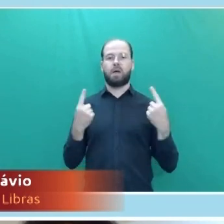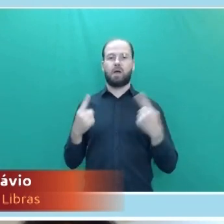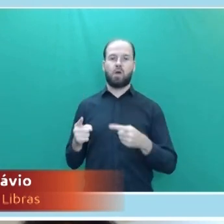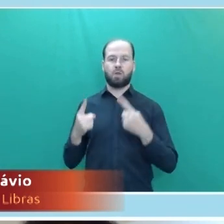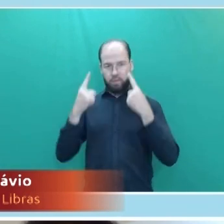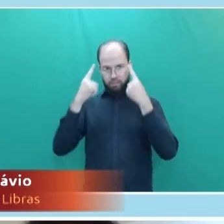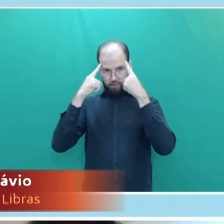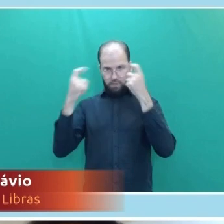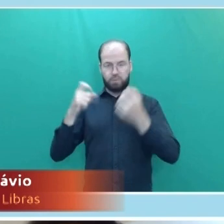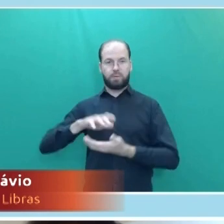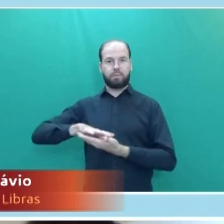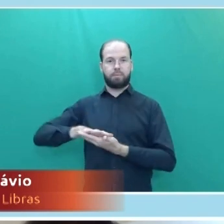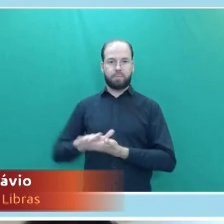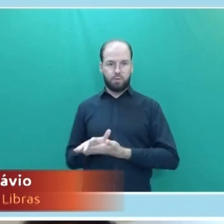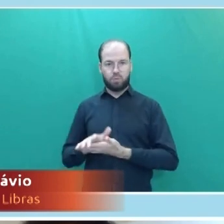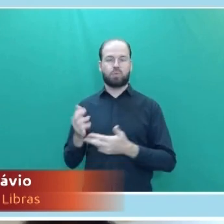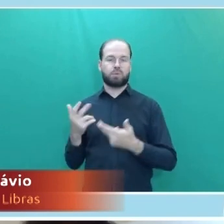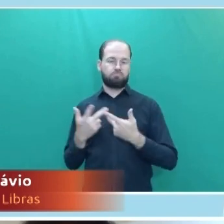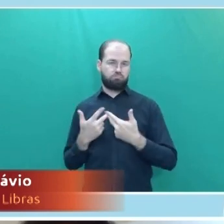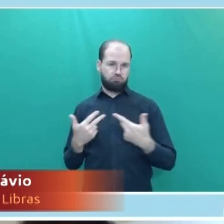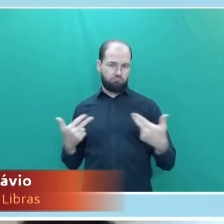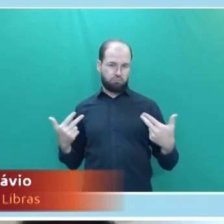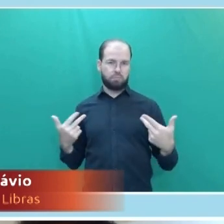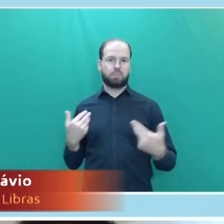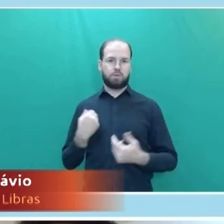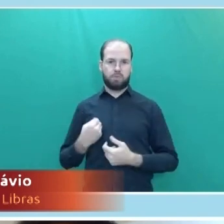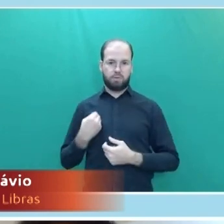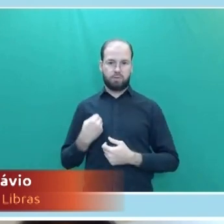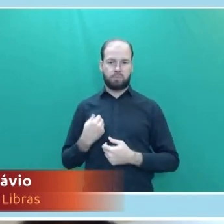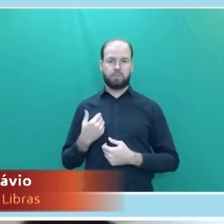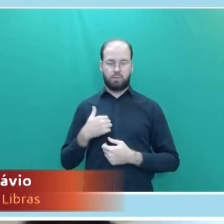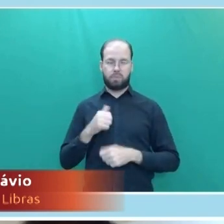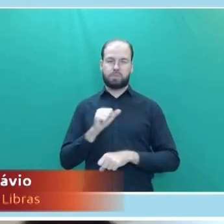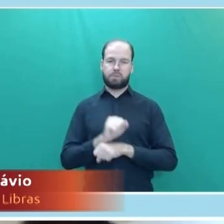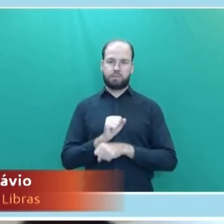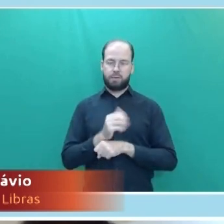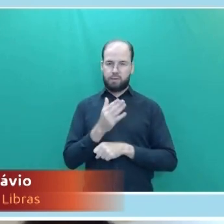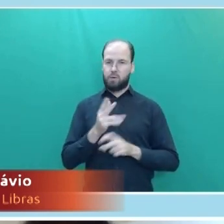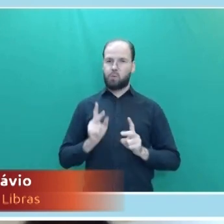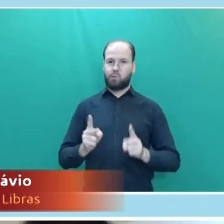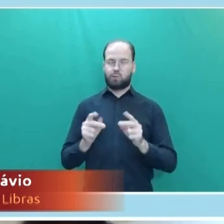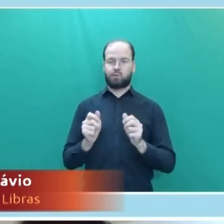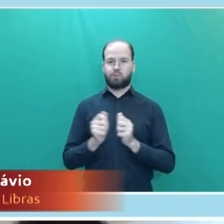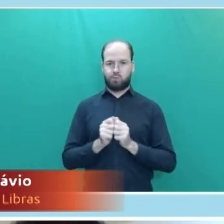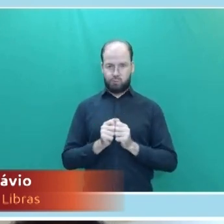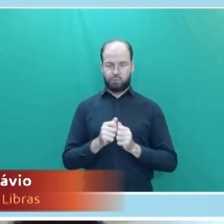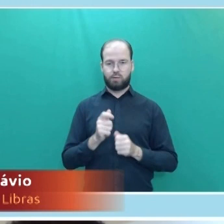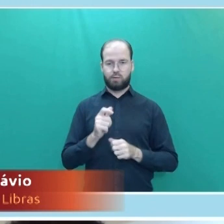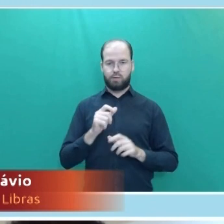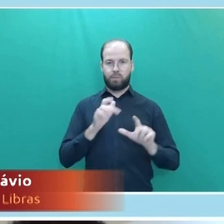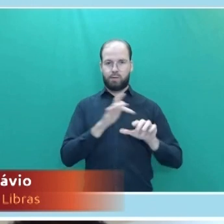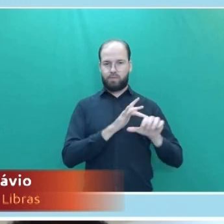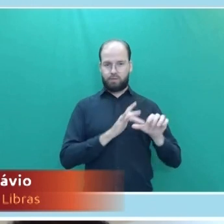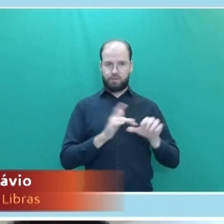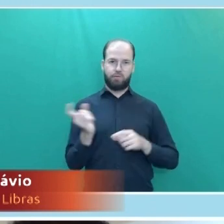a preconceitos e outras questões envolvidas com isso. Então, eu espero que você continue com a gente, porque o Conexões volta